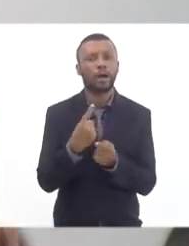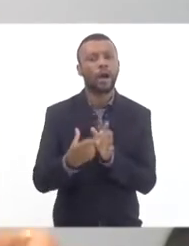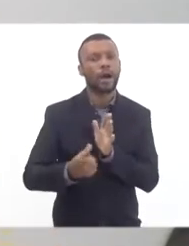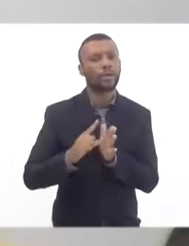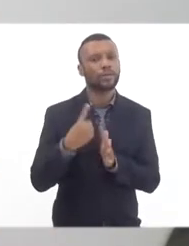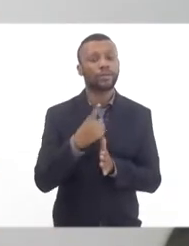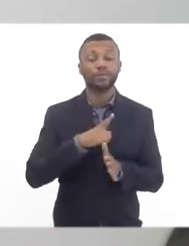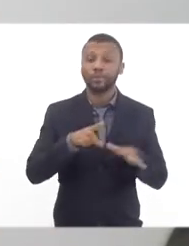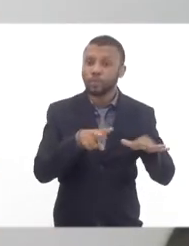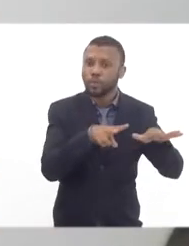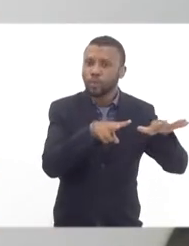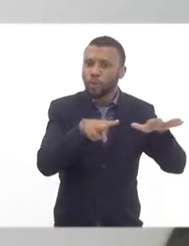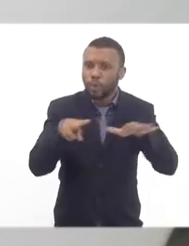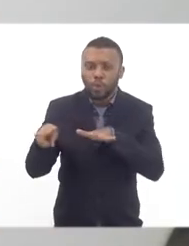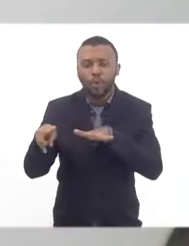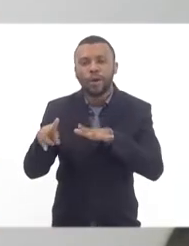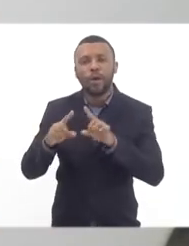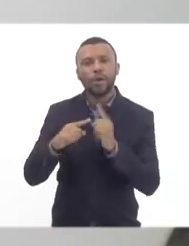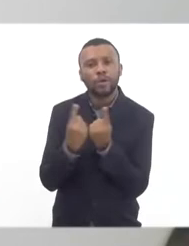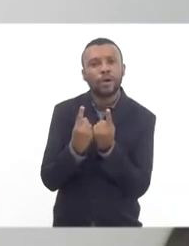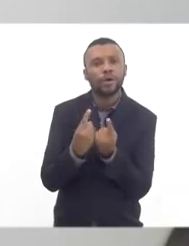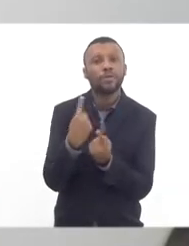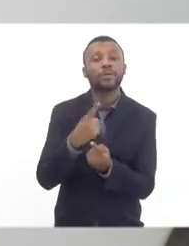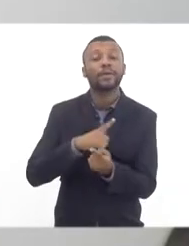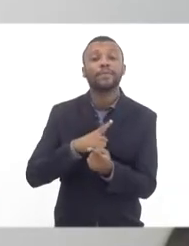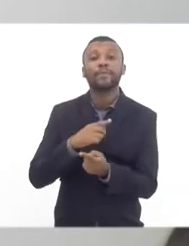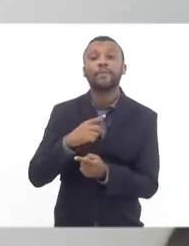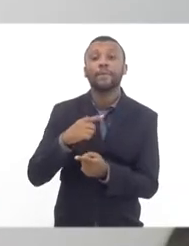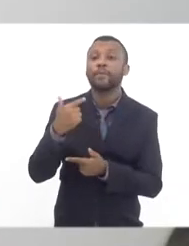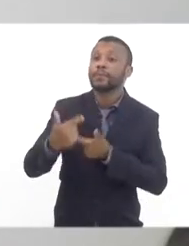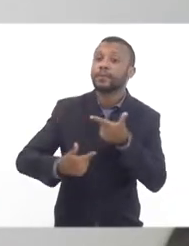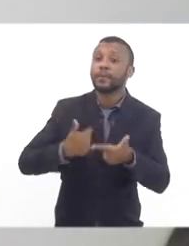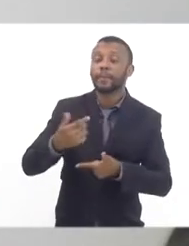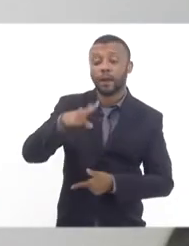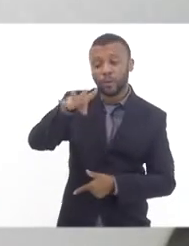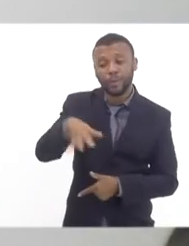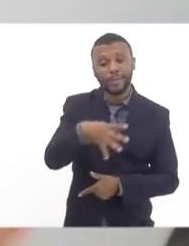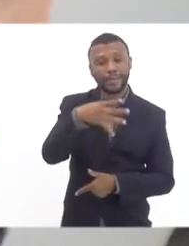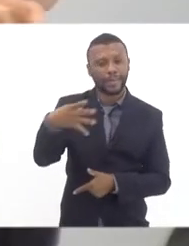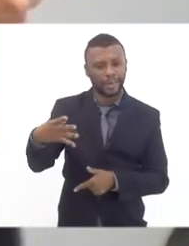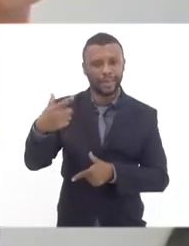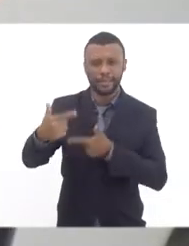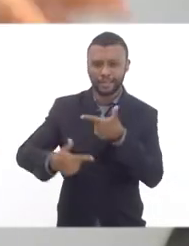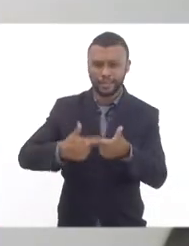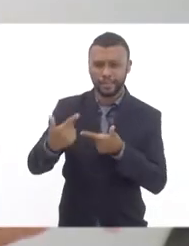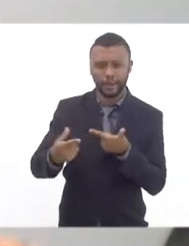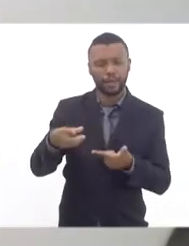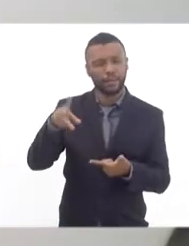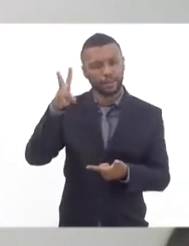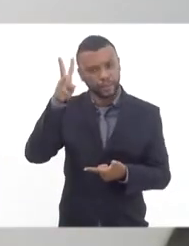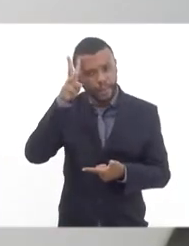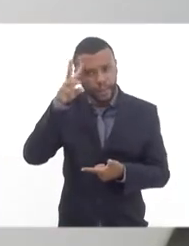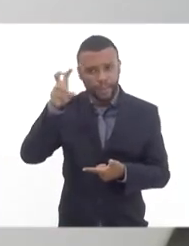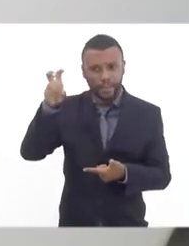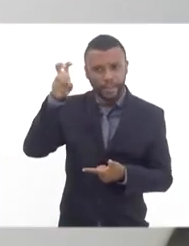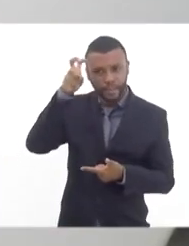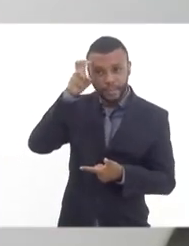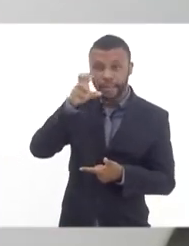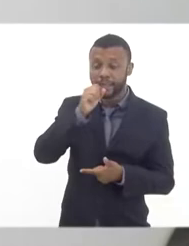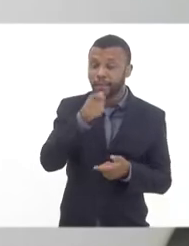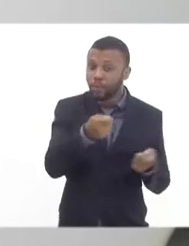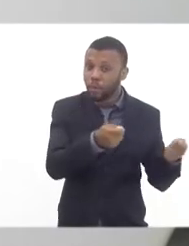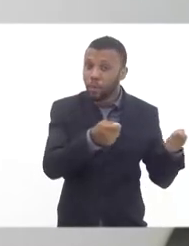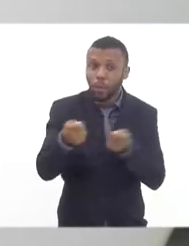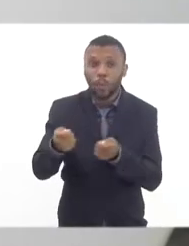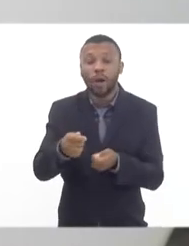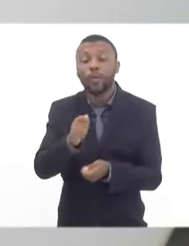reuniões semanais. A gente fez plantão, gente, na Fazenda Colubandê, Coronel Dantas, terça, quinta e sábado, sem energia